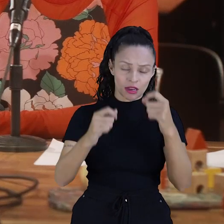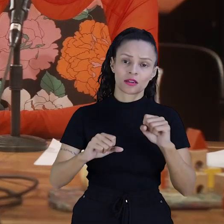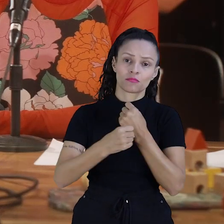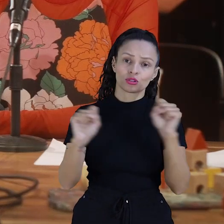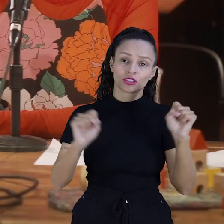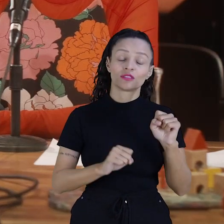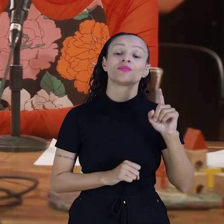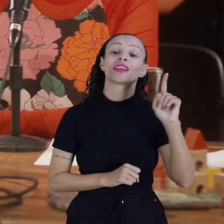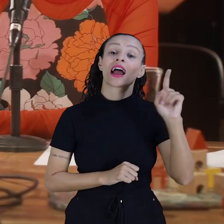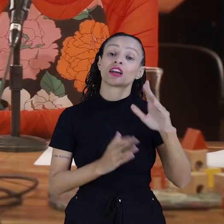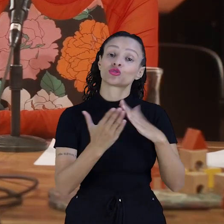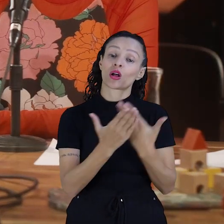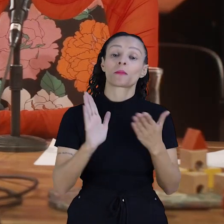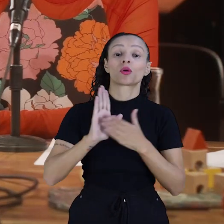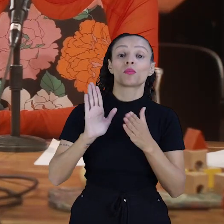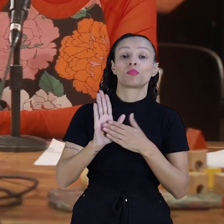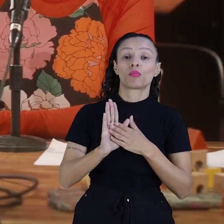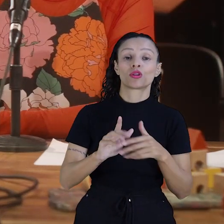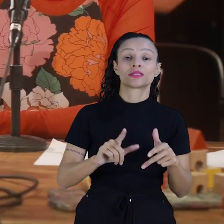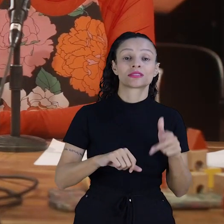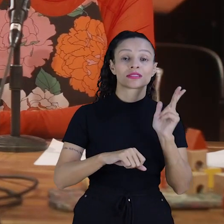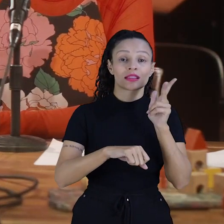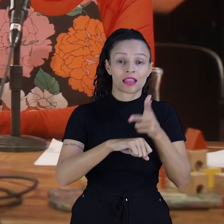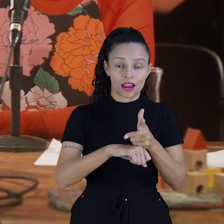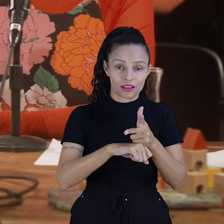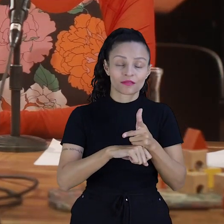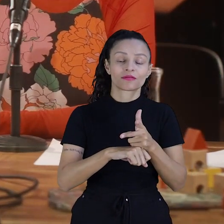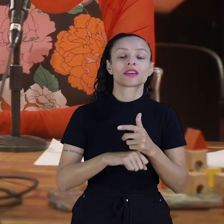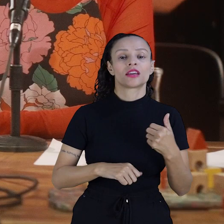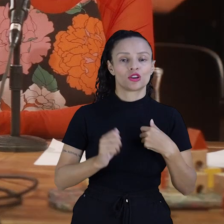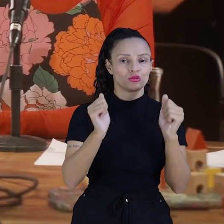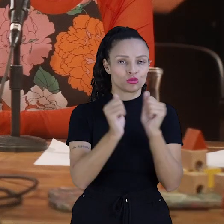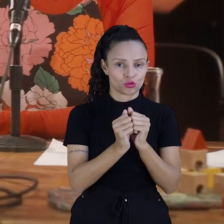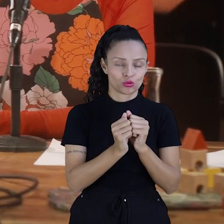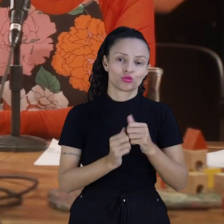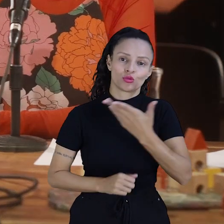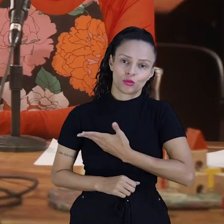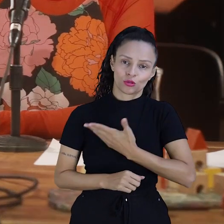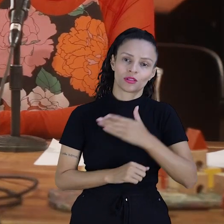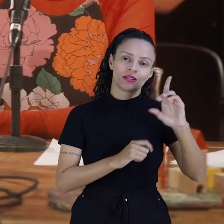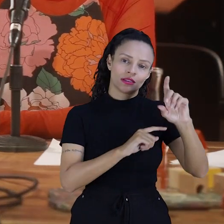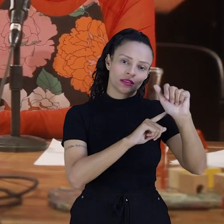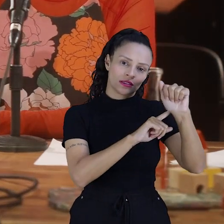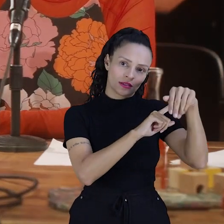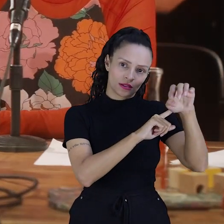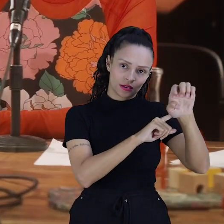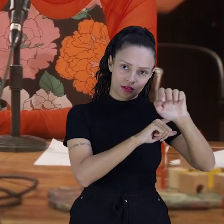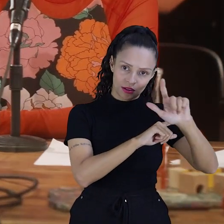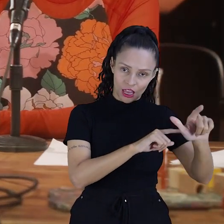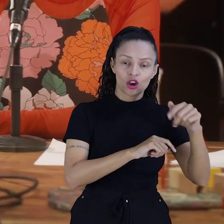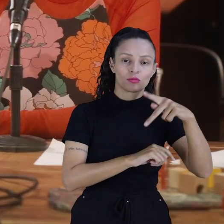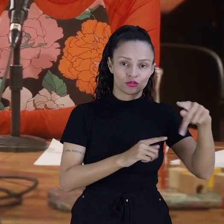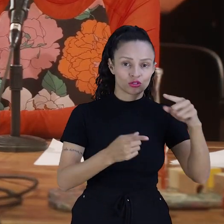Aí a escola me propôs lives. E aí eu me juntei com meu colega Daniel, inclusive do Tupi, que na época